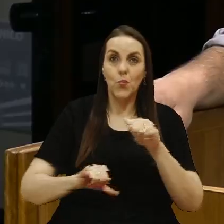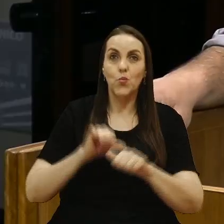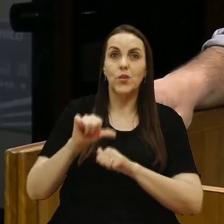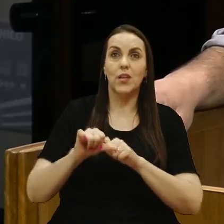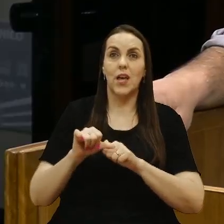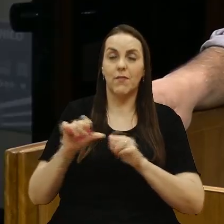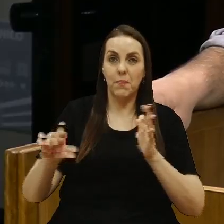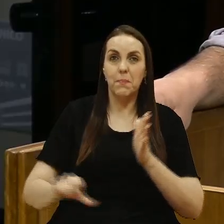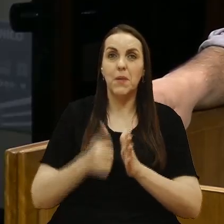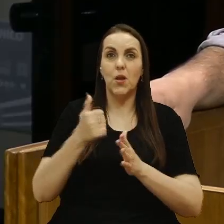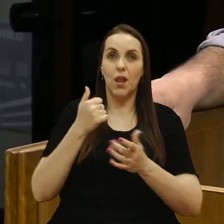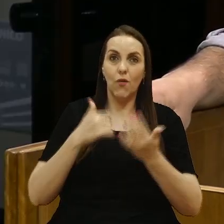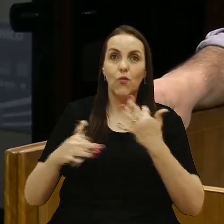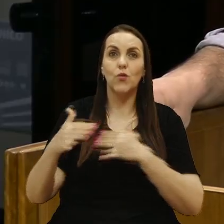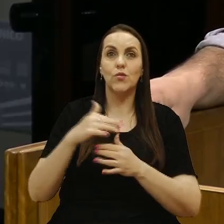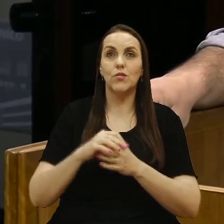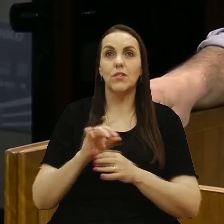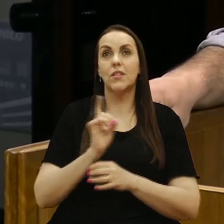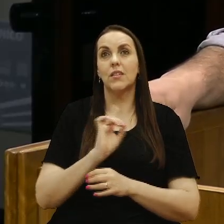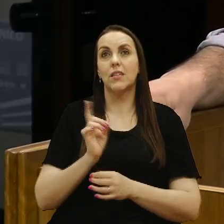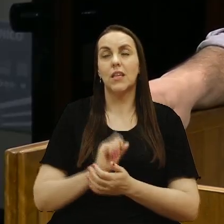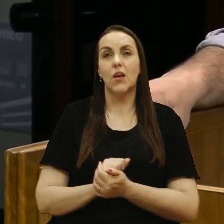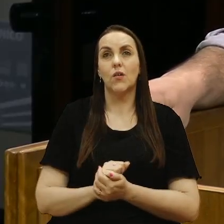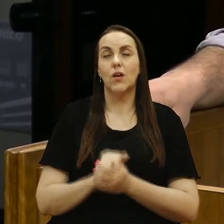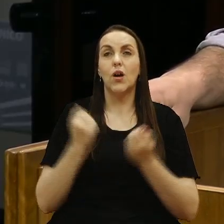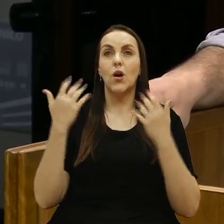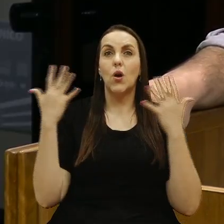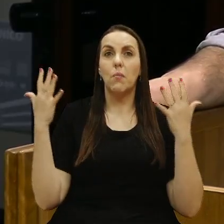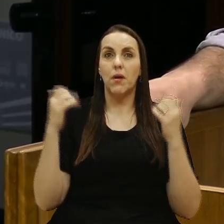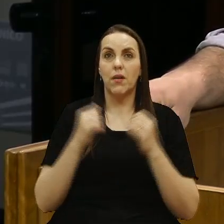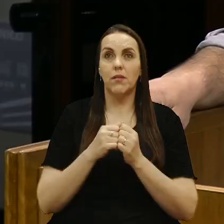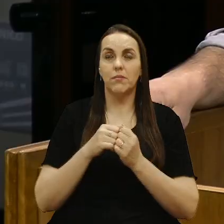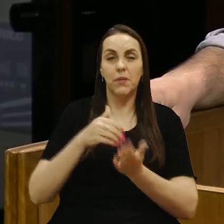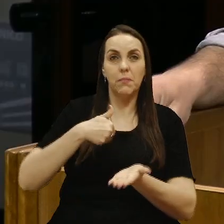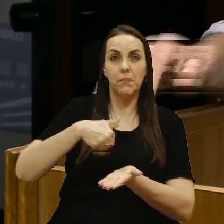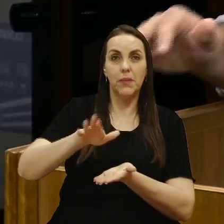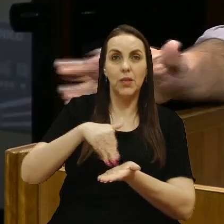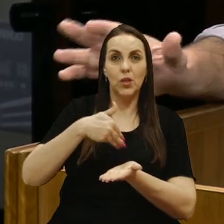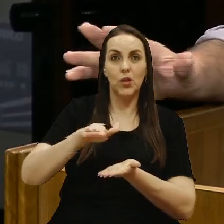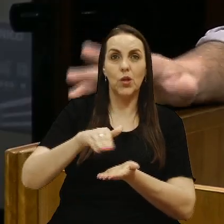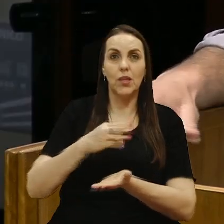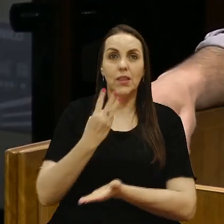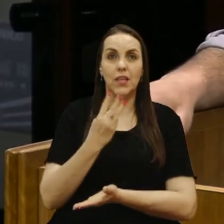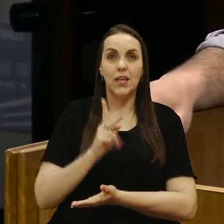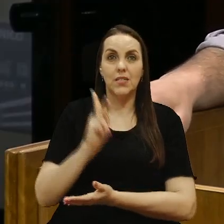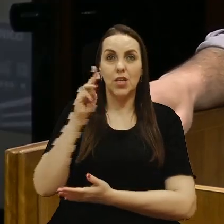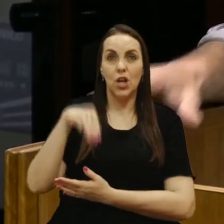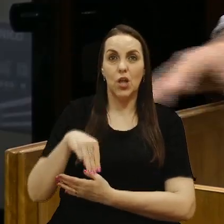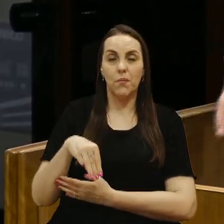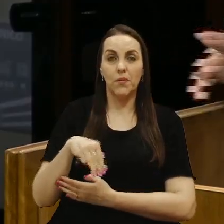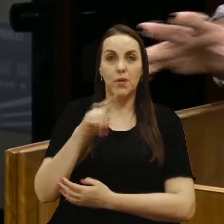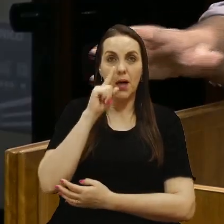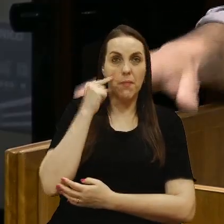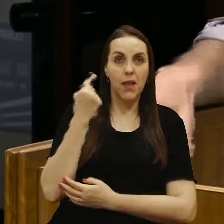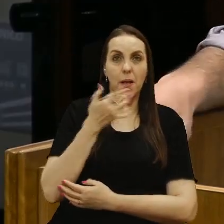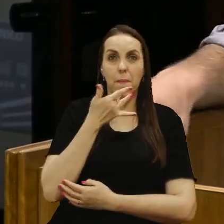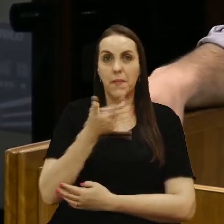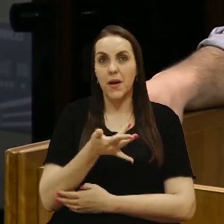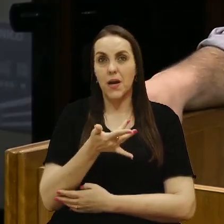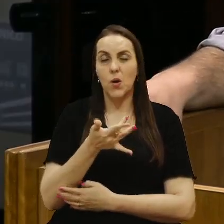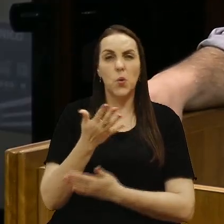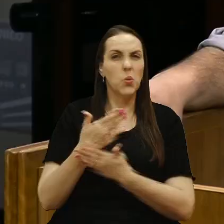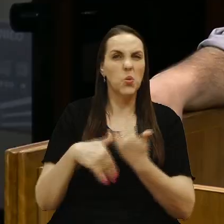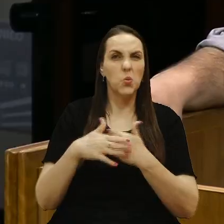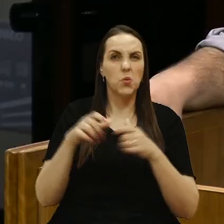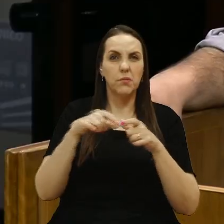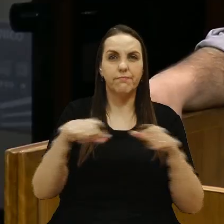melhorar o fluxo. Está lá para comemorar que pintou 3 quilômetros de via. 3 quilômetros amarelo, 3 quilômetros branco. Ou juntando tudo a 3